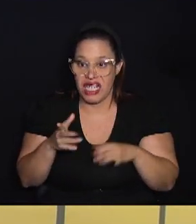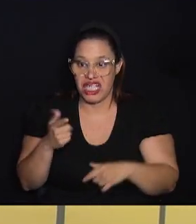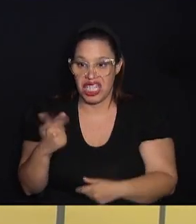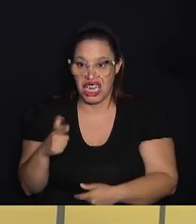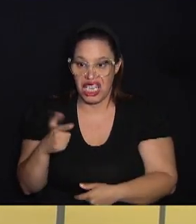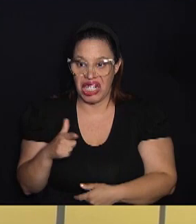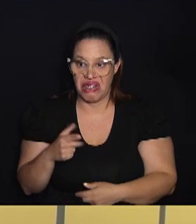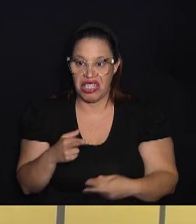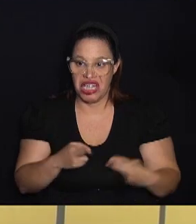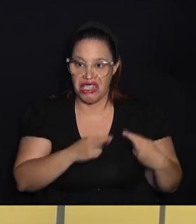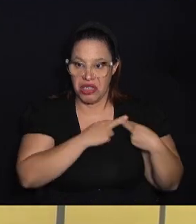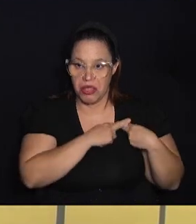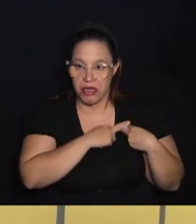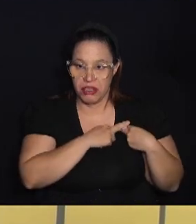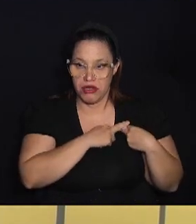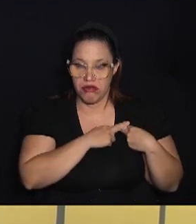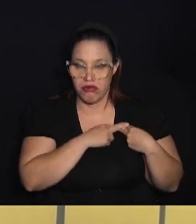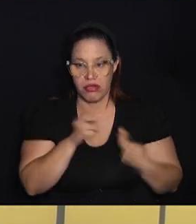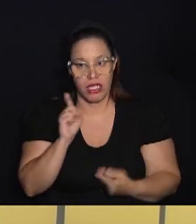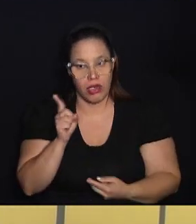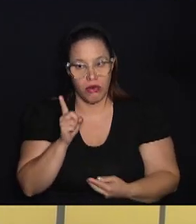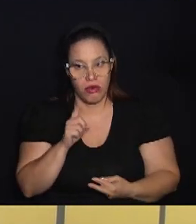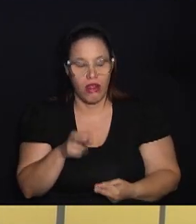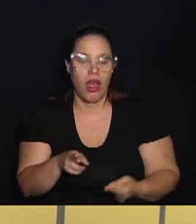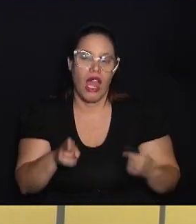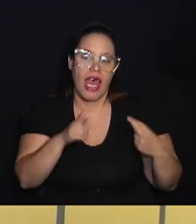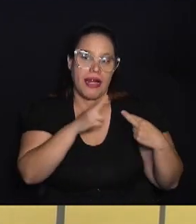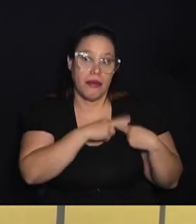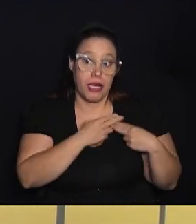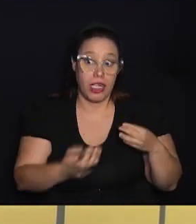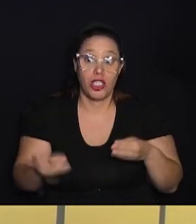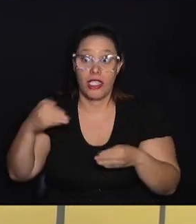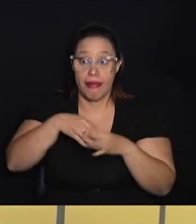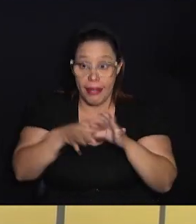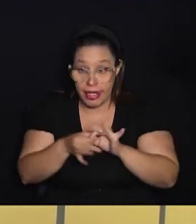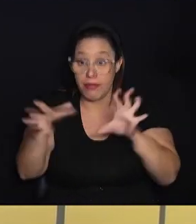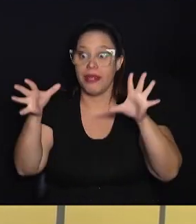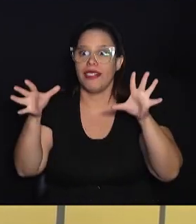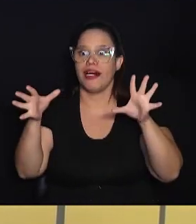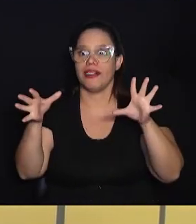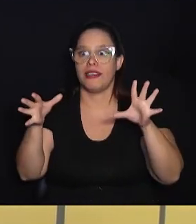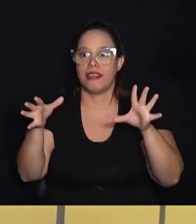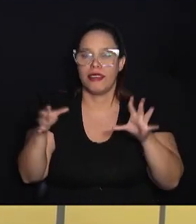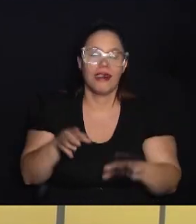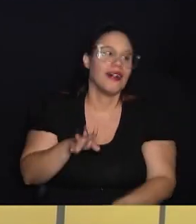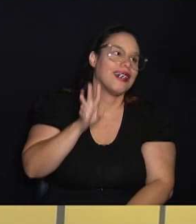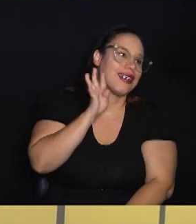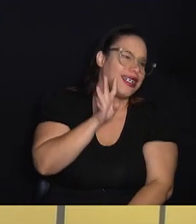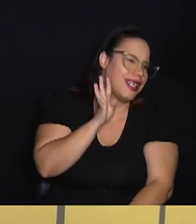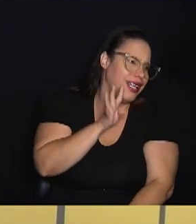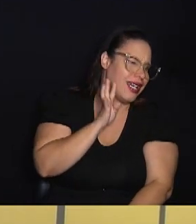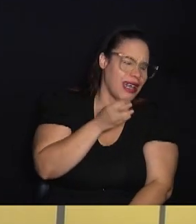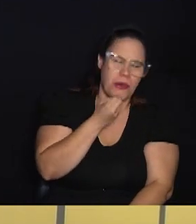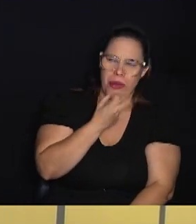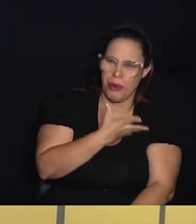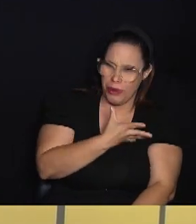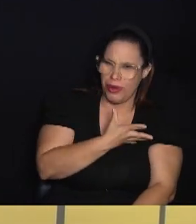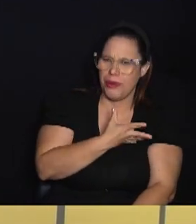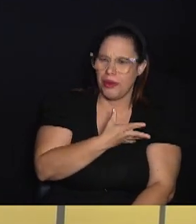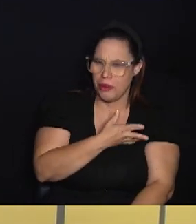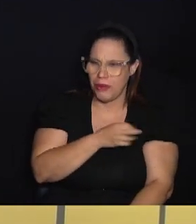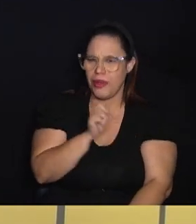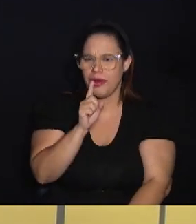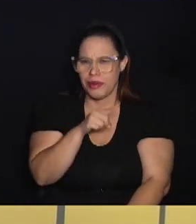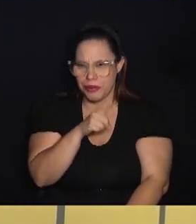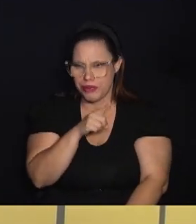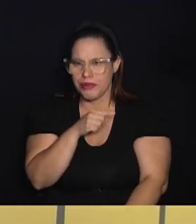e é é a responsabilidade que traz a liberdade pra gente acho olha aí que legal he mandou muito bem É isso mesmo